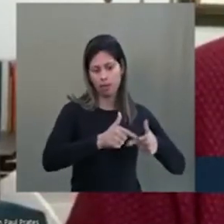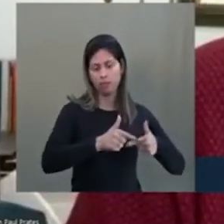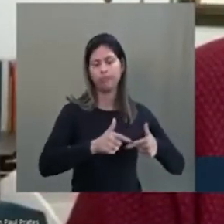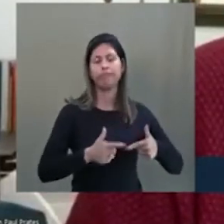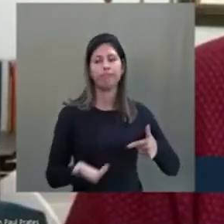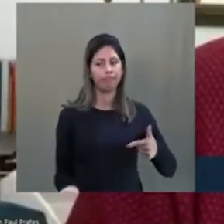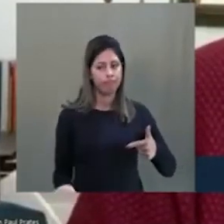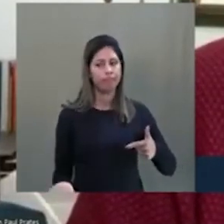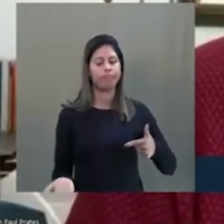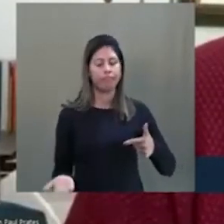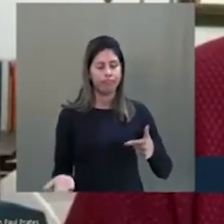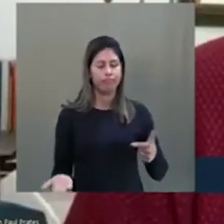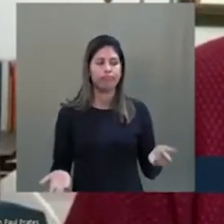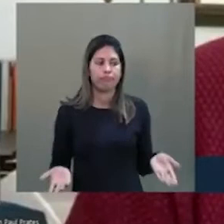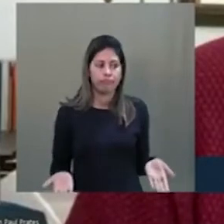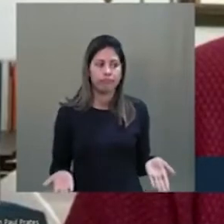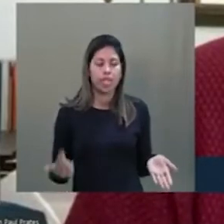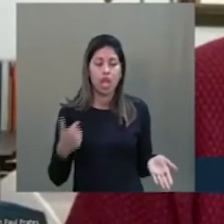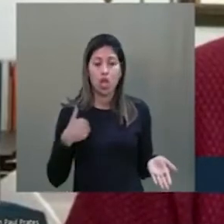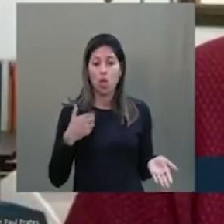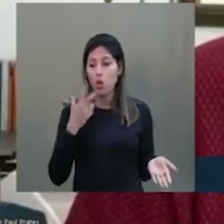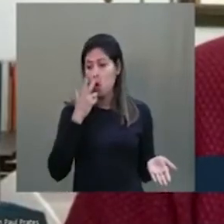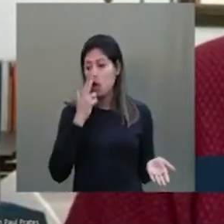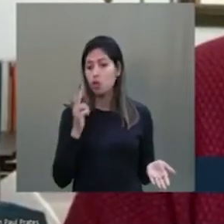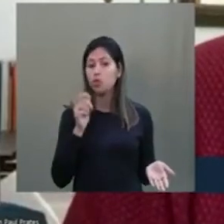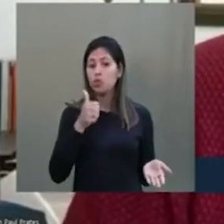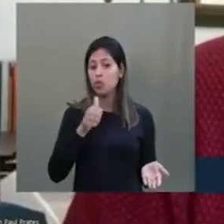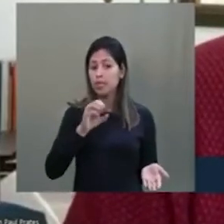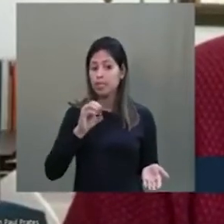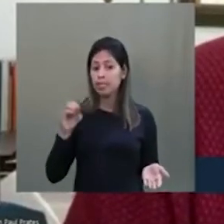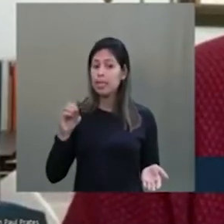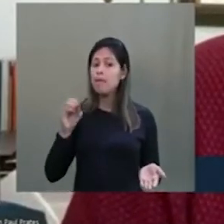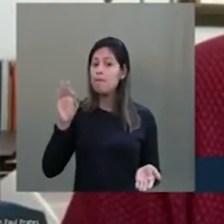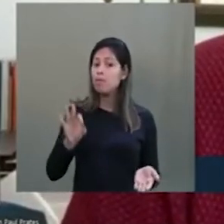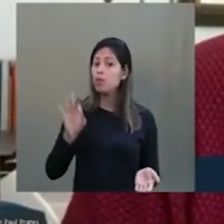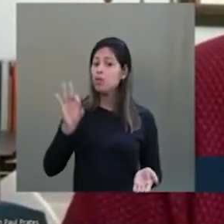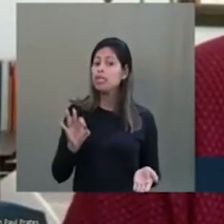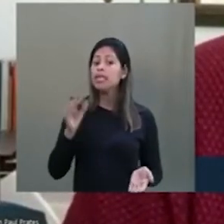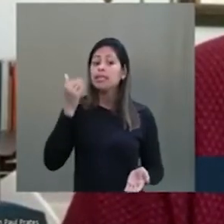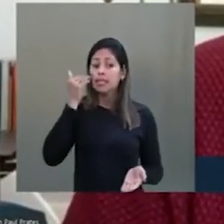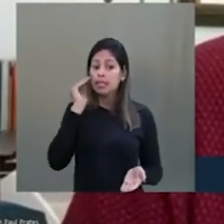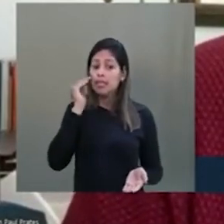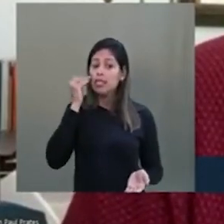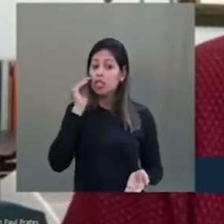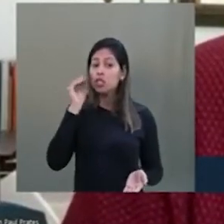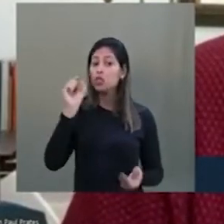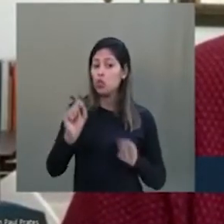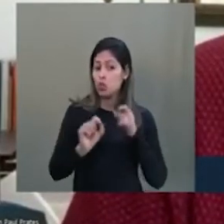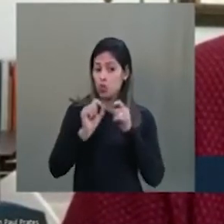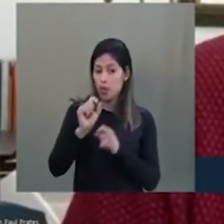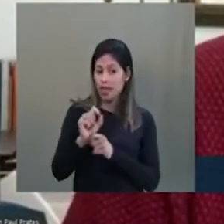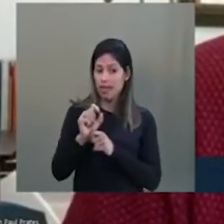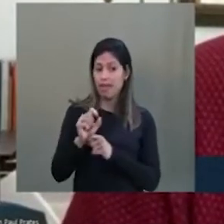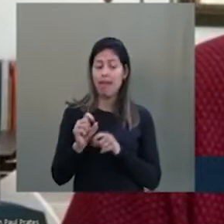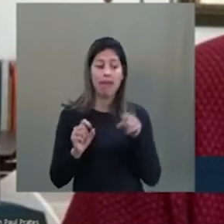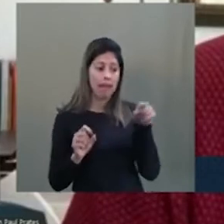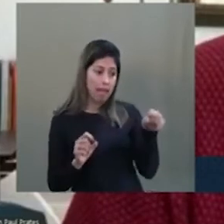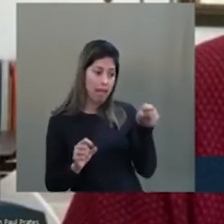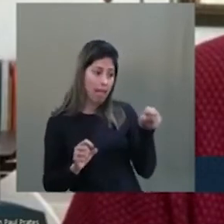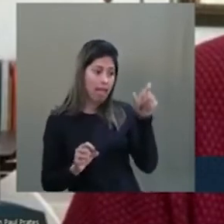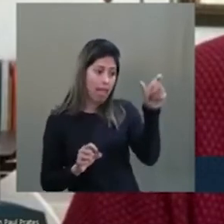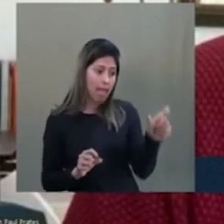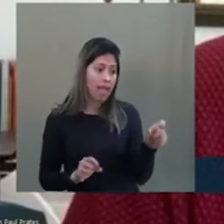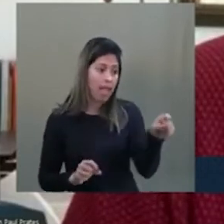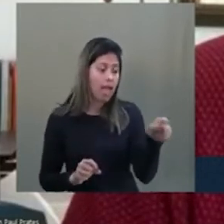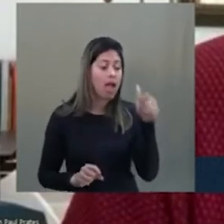reconheço incapaz em 100%, mas eu entendi a situação. Quero que a senadora Zenaide também entre em cima, que é